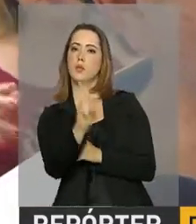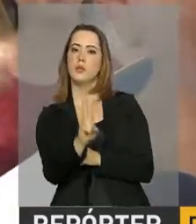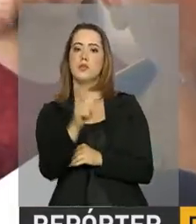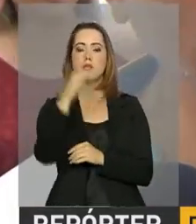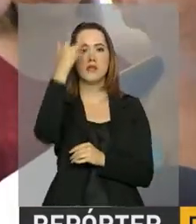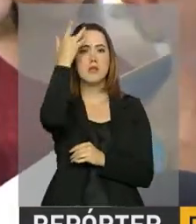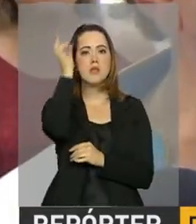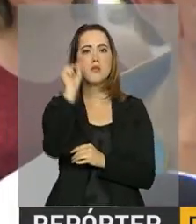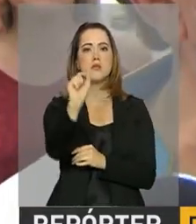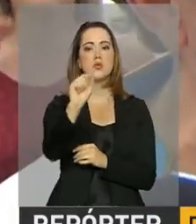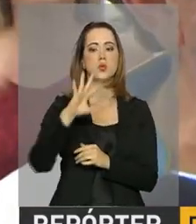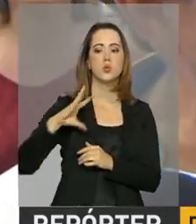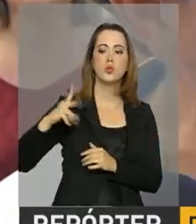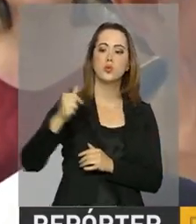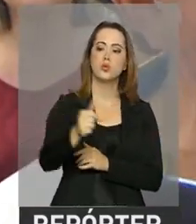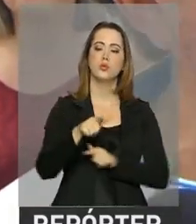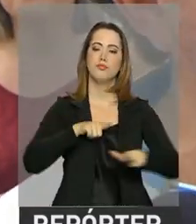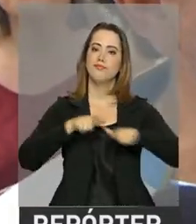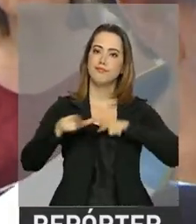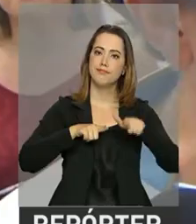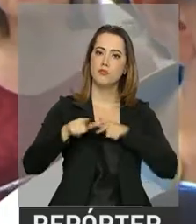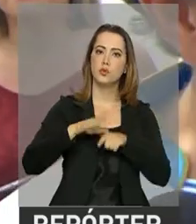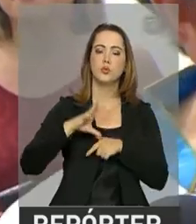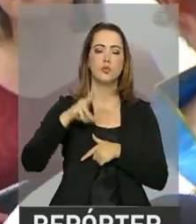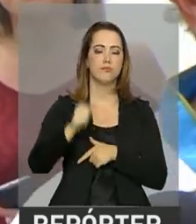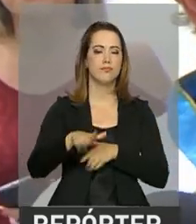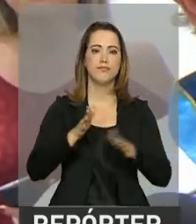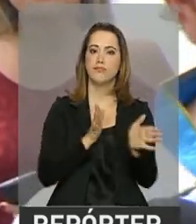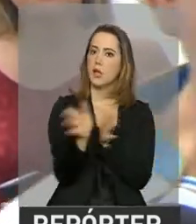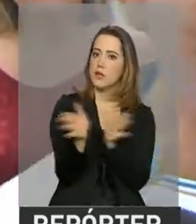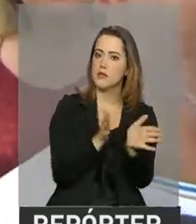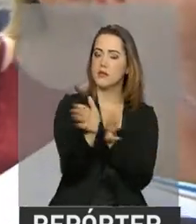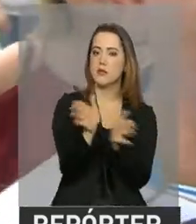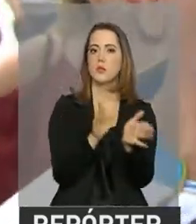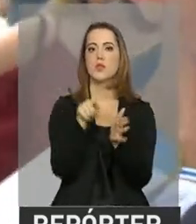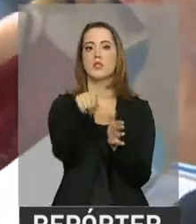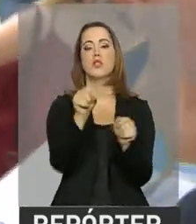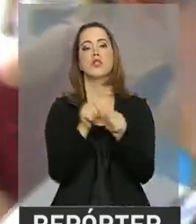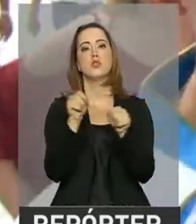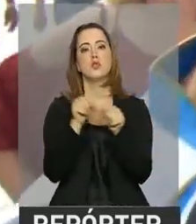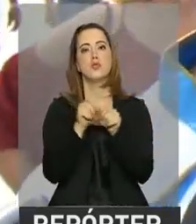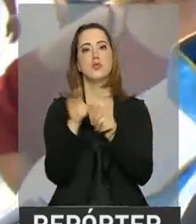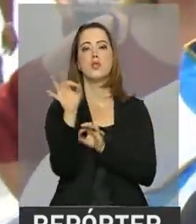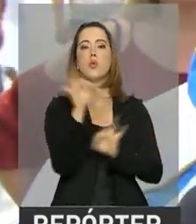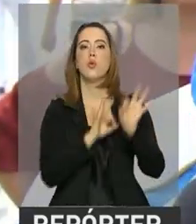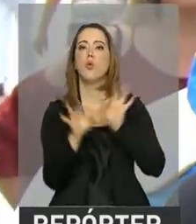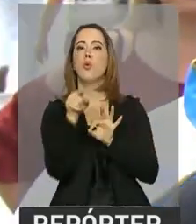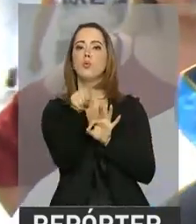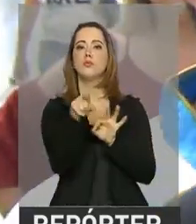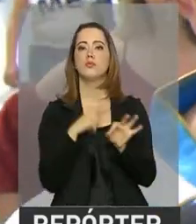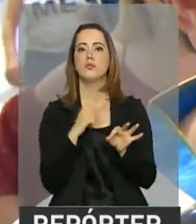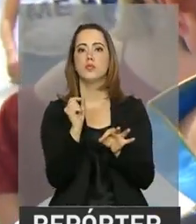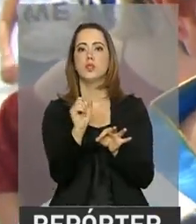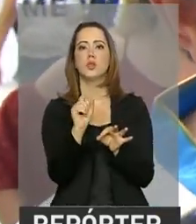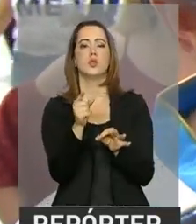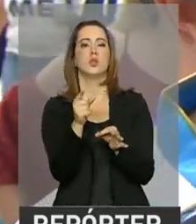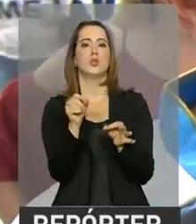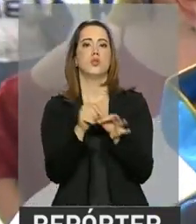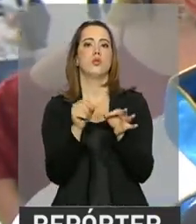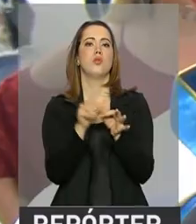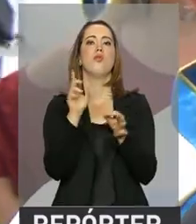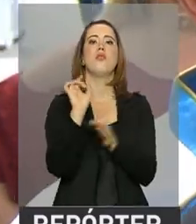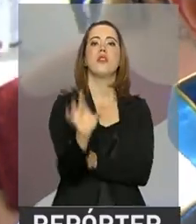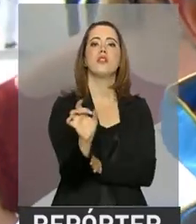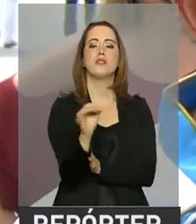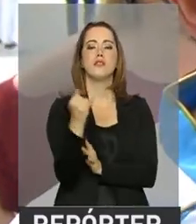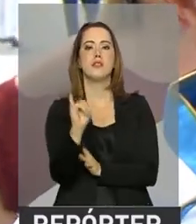todos que trabalham todo ano o ano todo pela acessibilidade né fazer um equipamento ou operar um equipamento desse não faz sentido